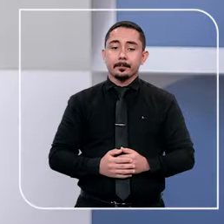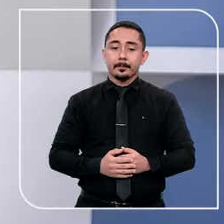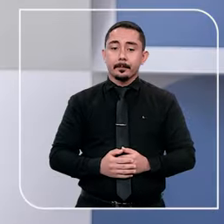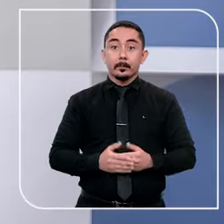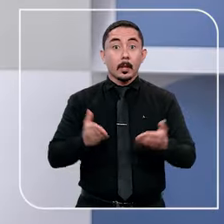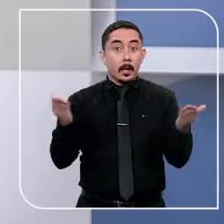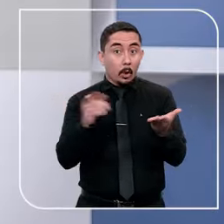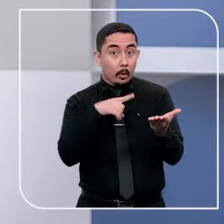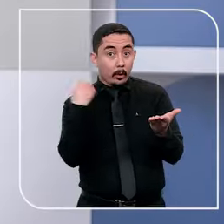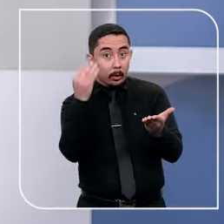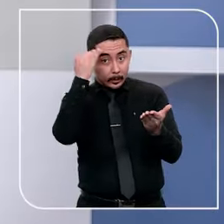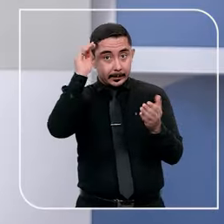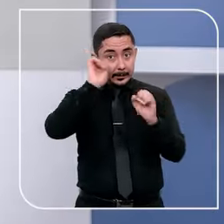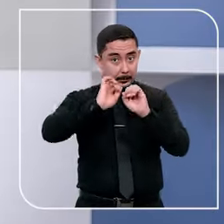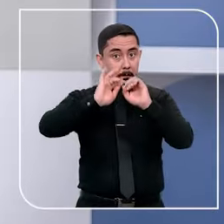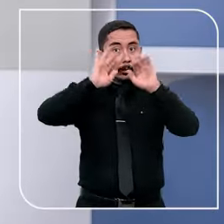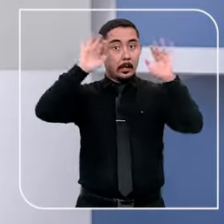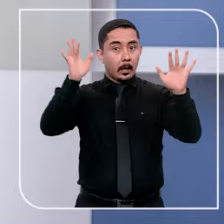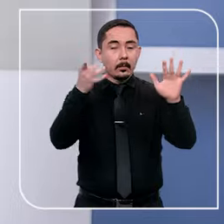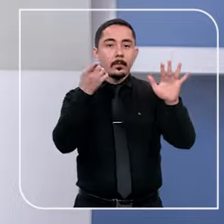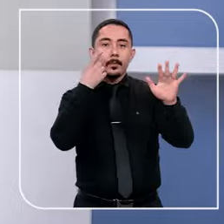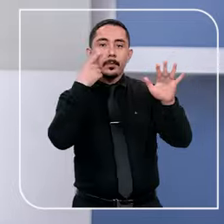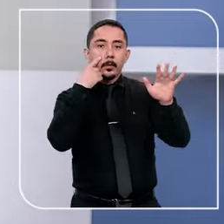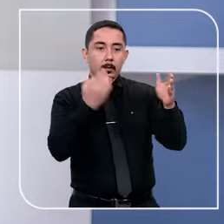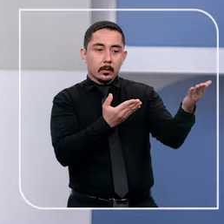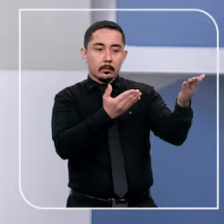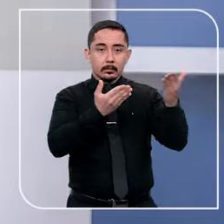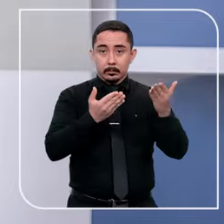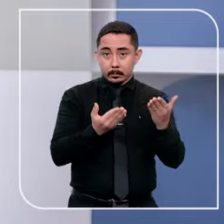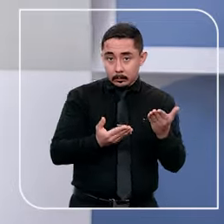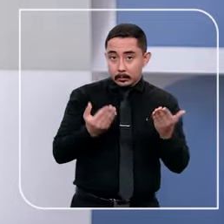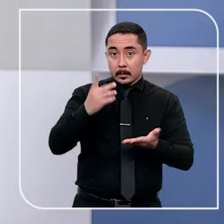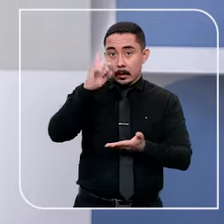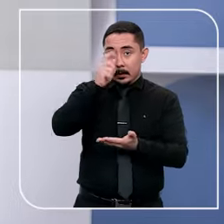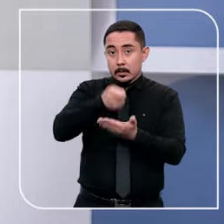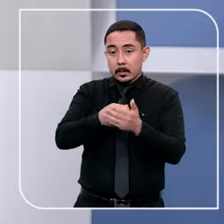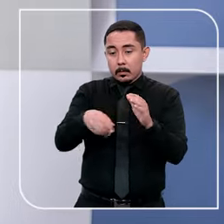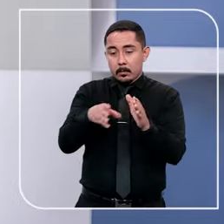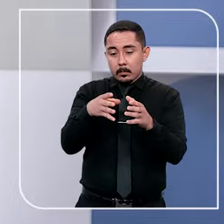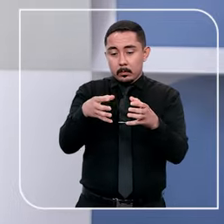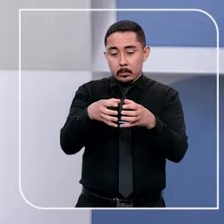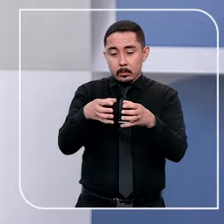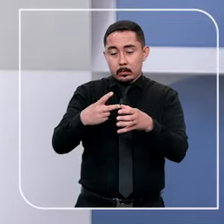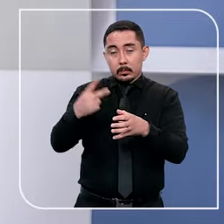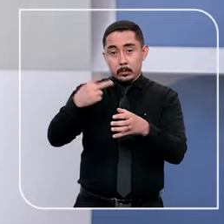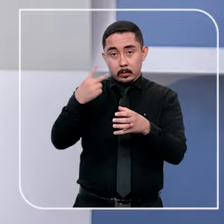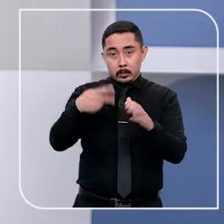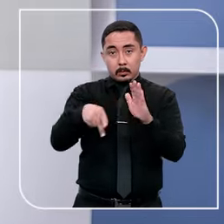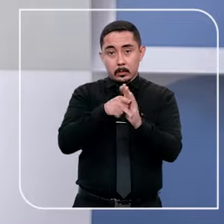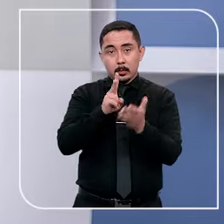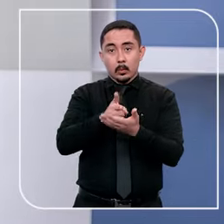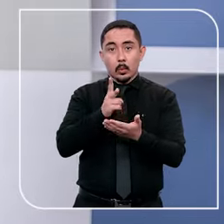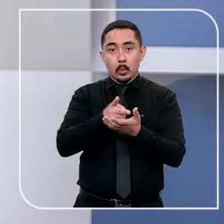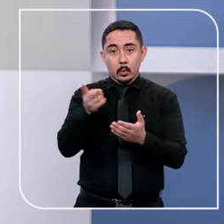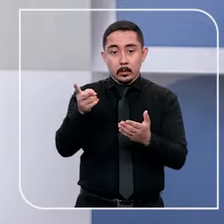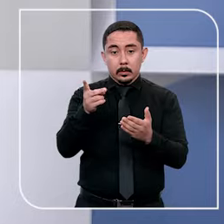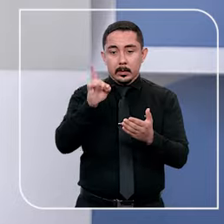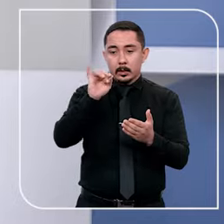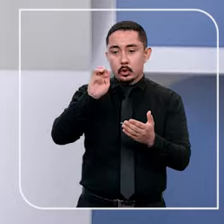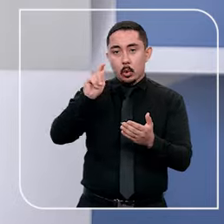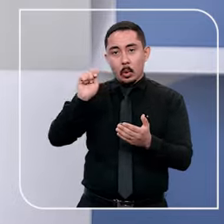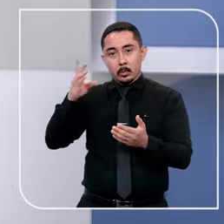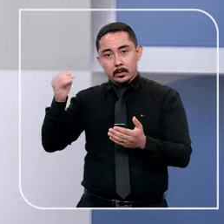portas agora que estamos devidamente esclarecidos vamos acompanhar uma decisão da segunda turma que Manteve a